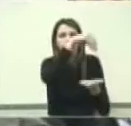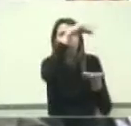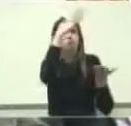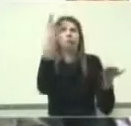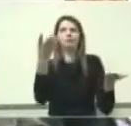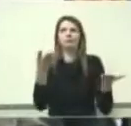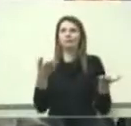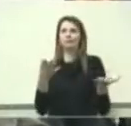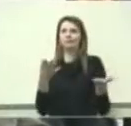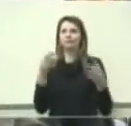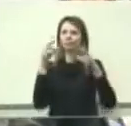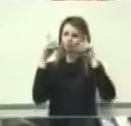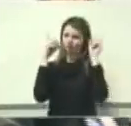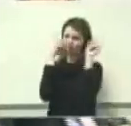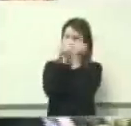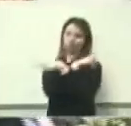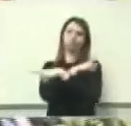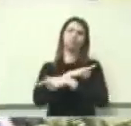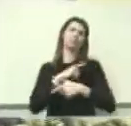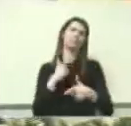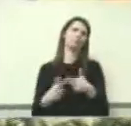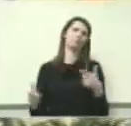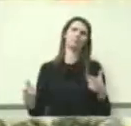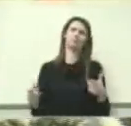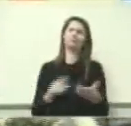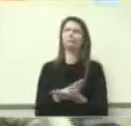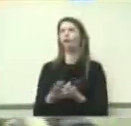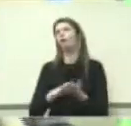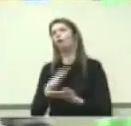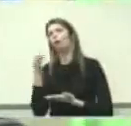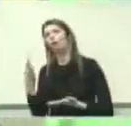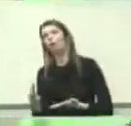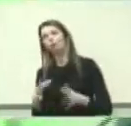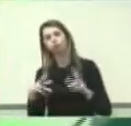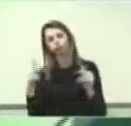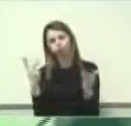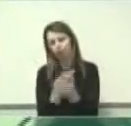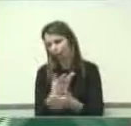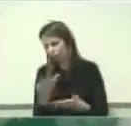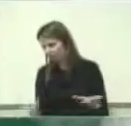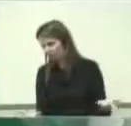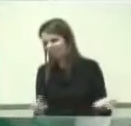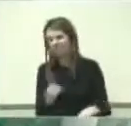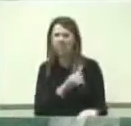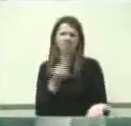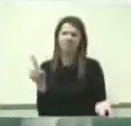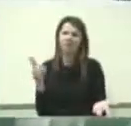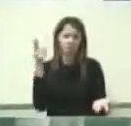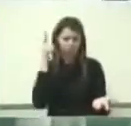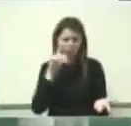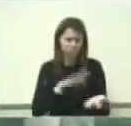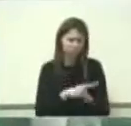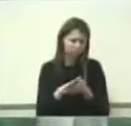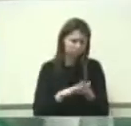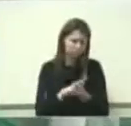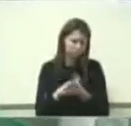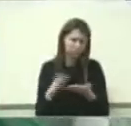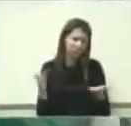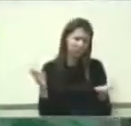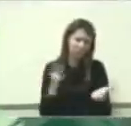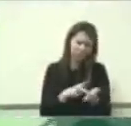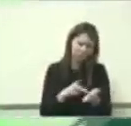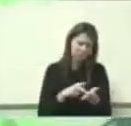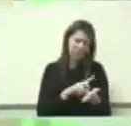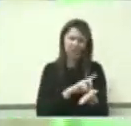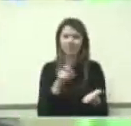só coisa difíceis nada vai dar certo tudo vai dar errado é Aquele crente pessimista não não vai dar nada certo isso não é verdade